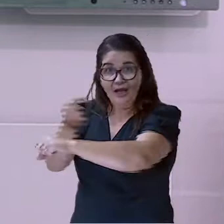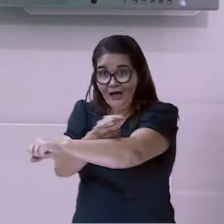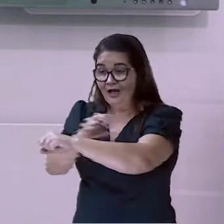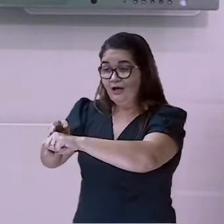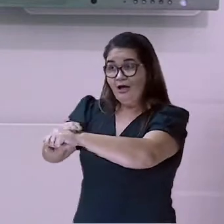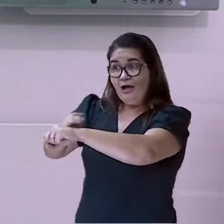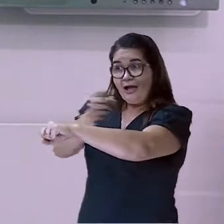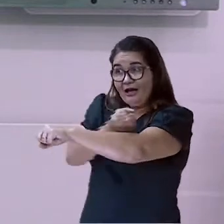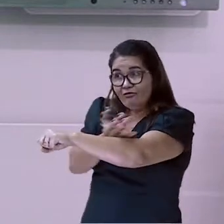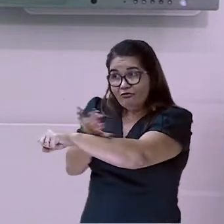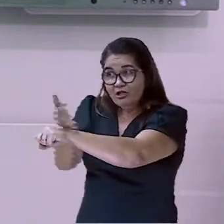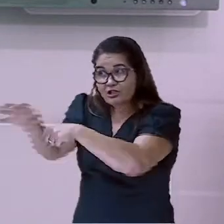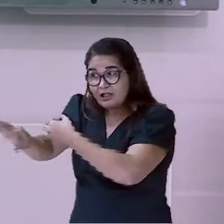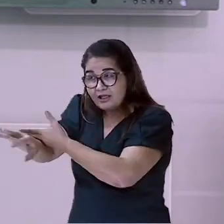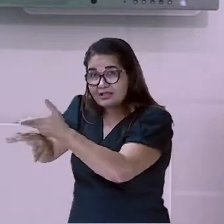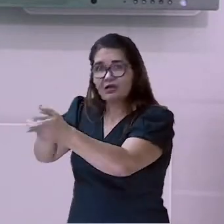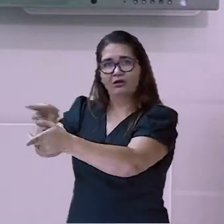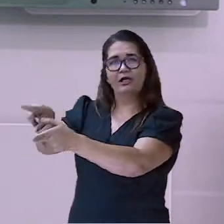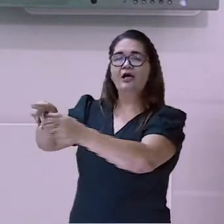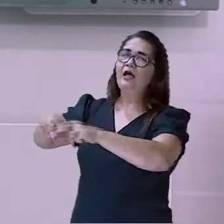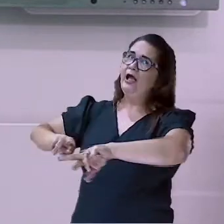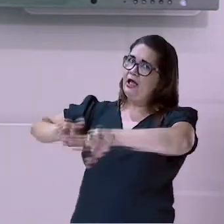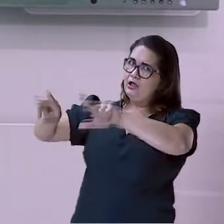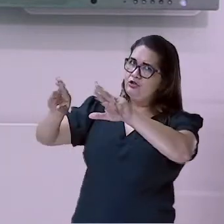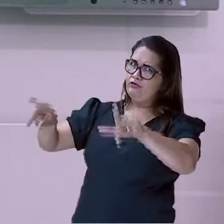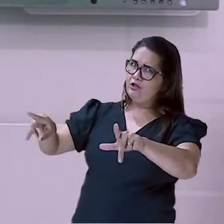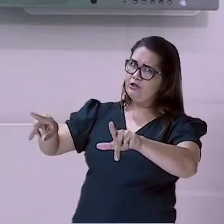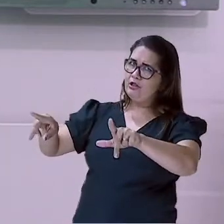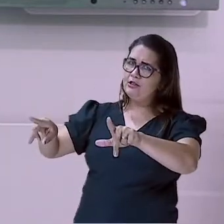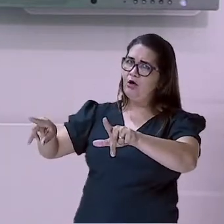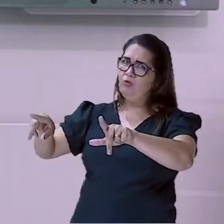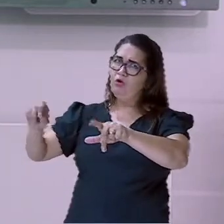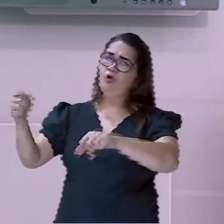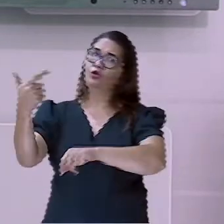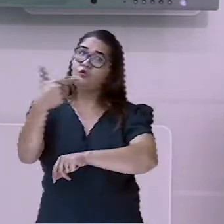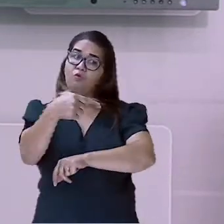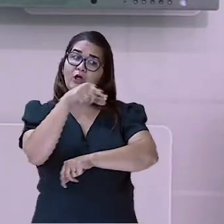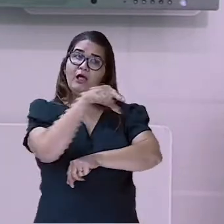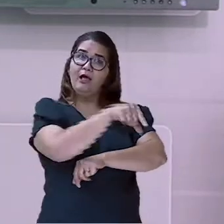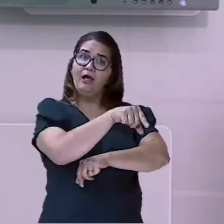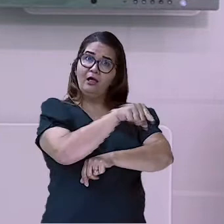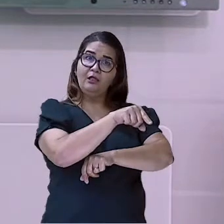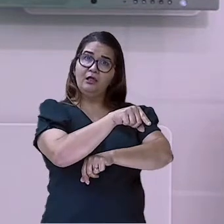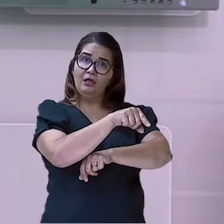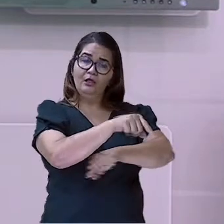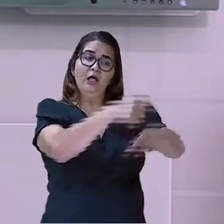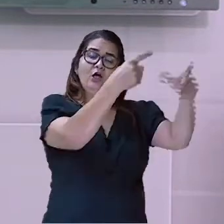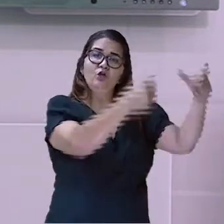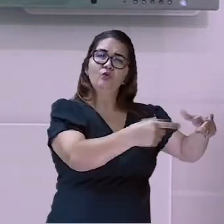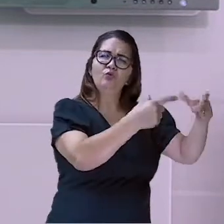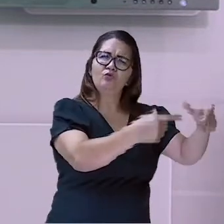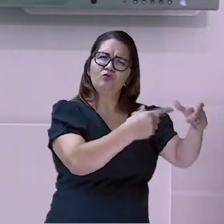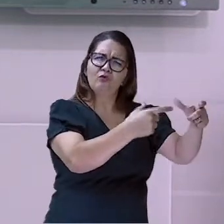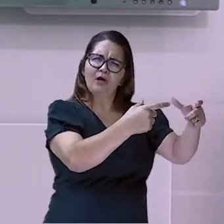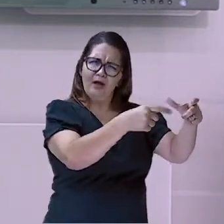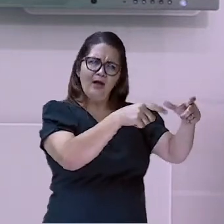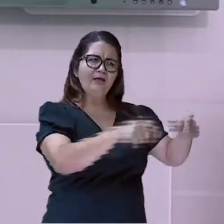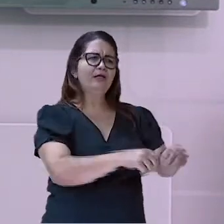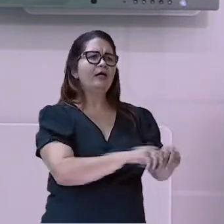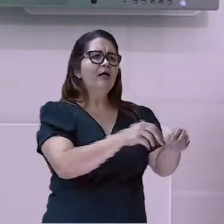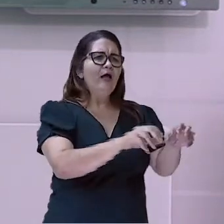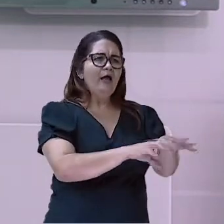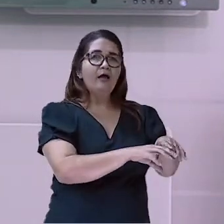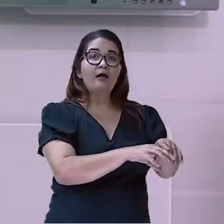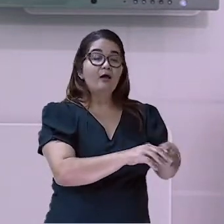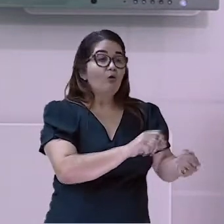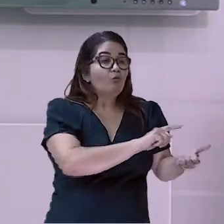essa área, ela vai ser uma vegetação diferente de uma região onde não tem quase umidade nenhuma, né? Como que essas plantas,